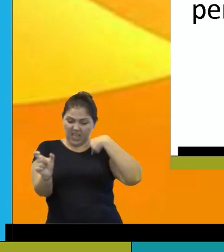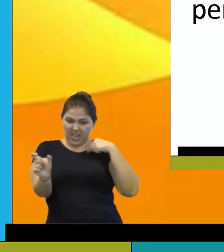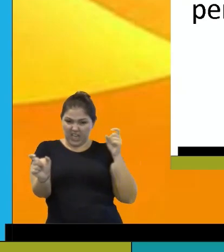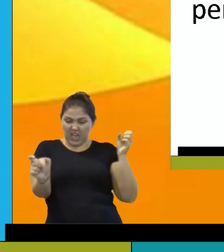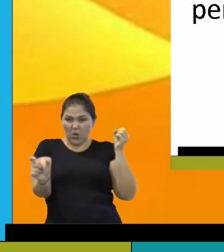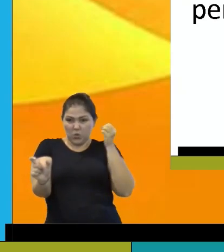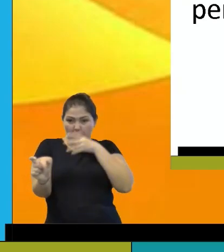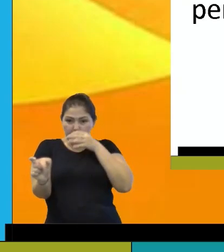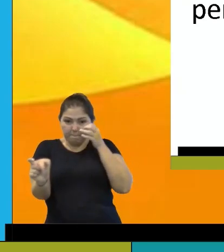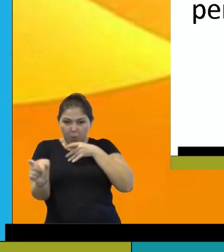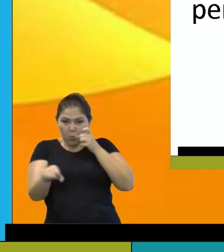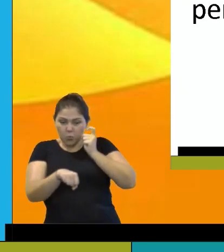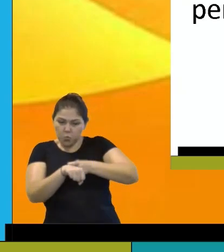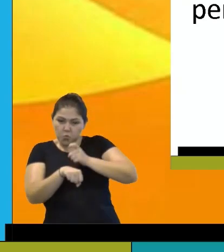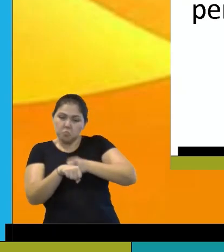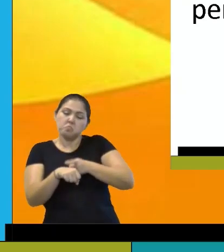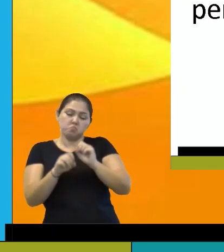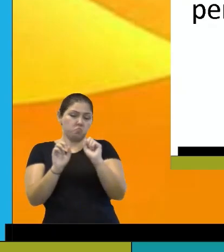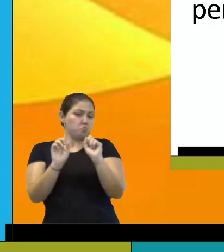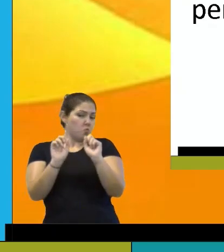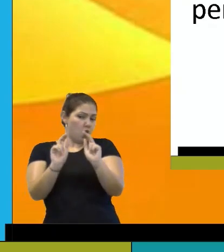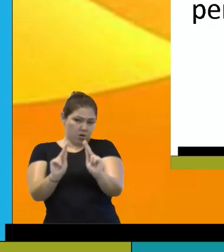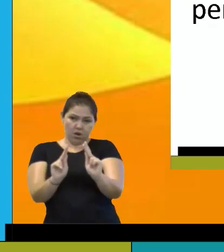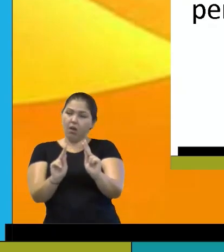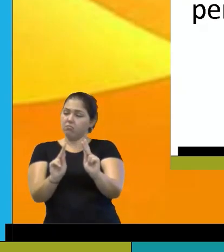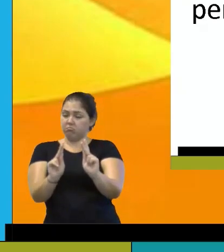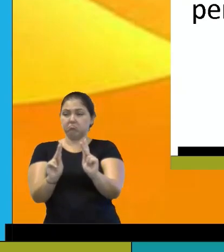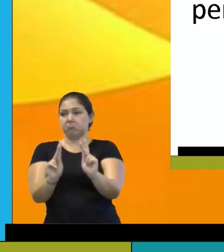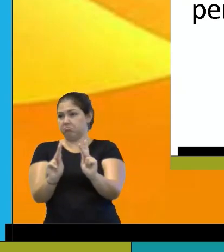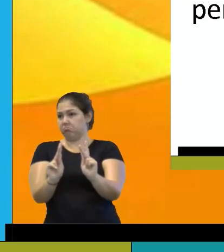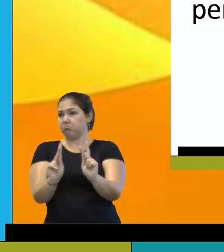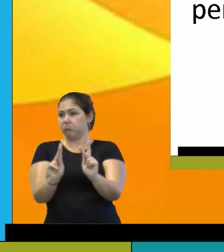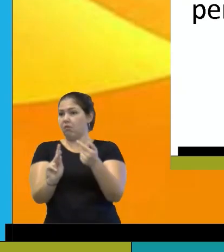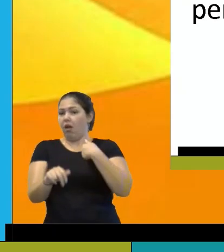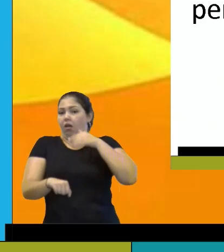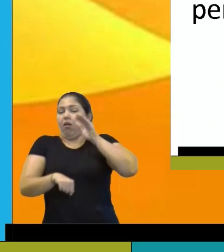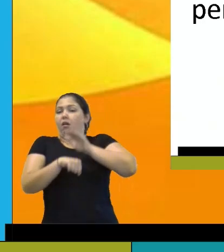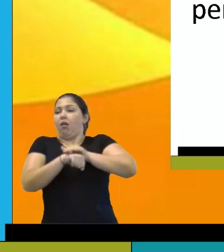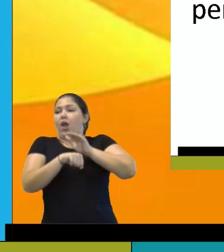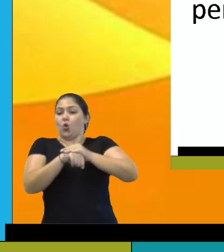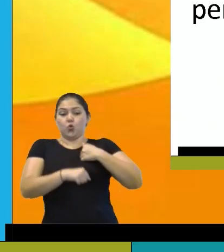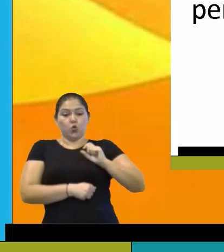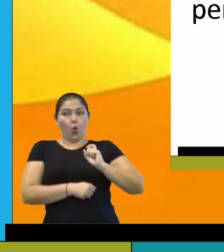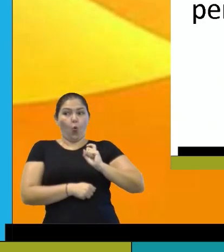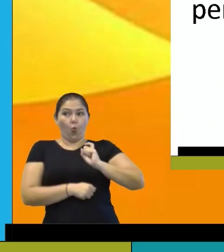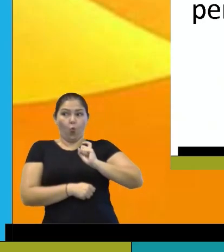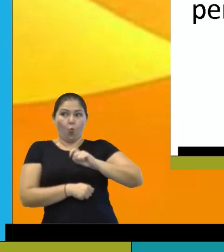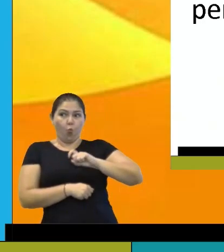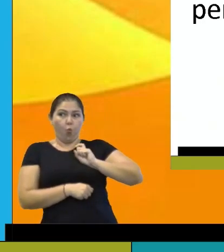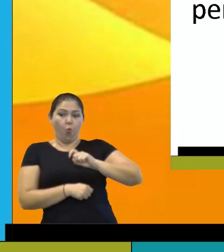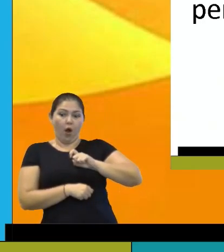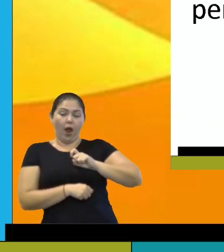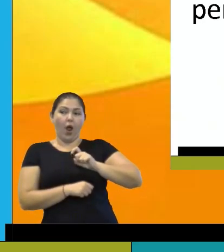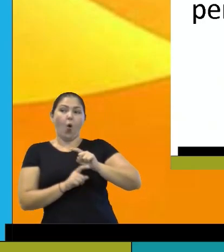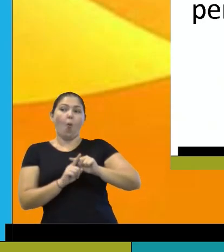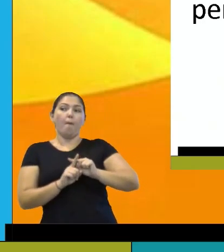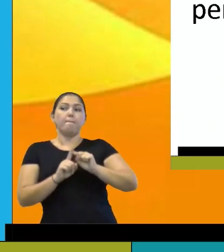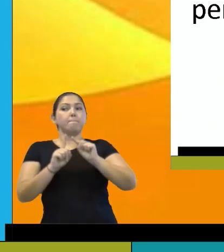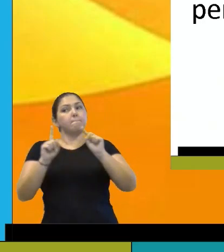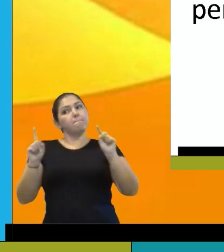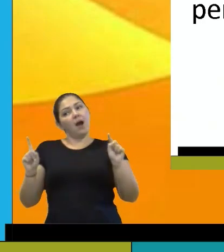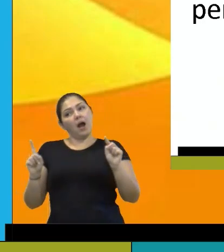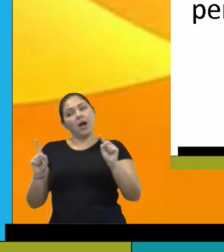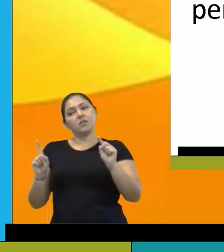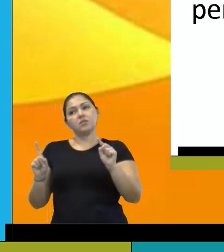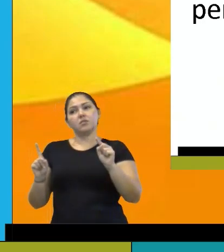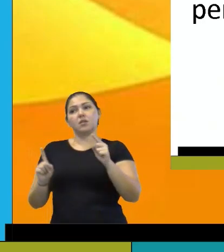estou agindo de forma cruel, mas a crueldade das minhas ações é mero oportunismo?